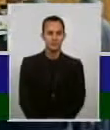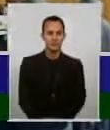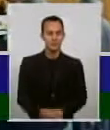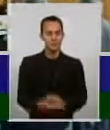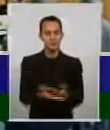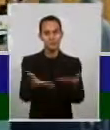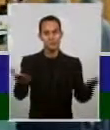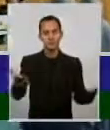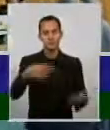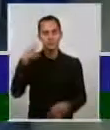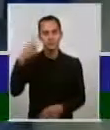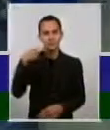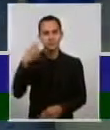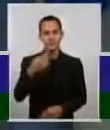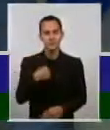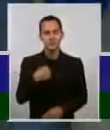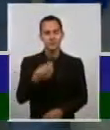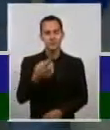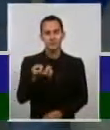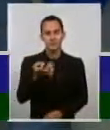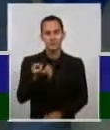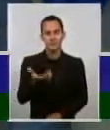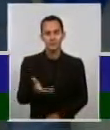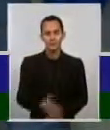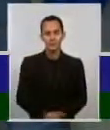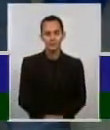Senhores vereadores, eu quero deixar aqui